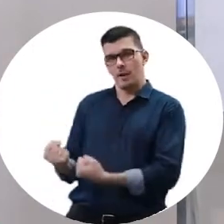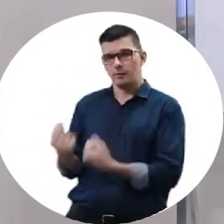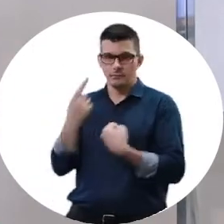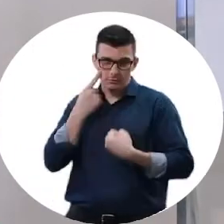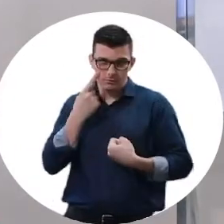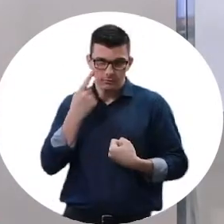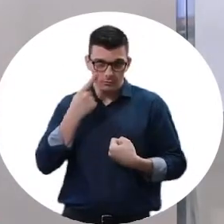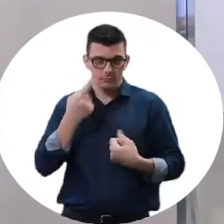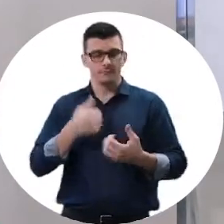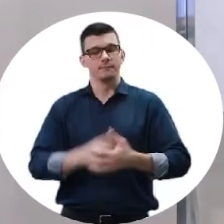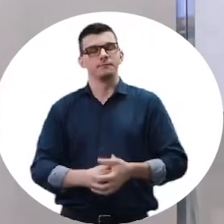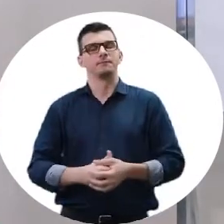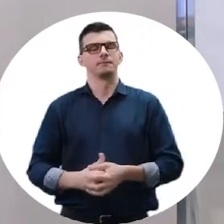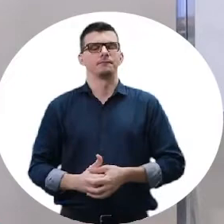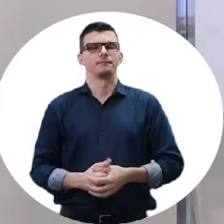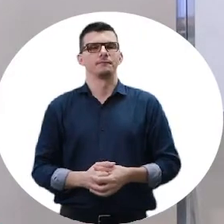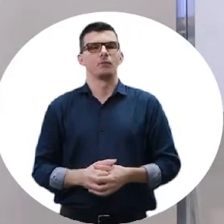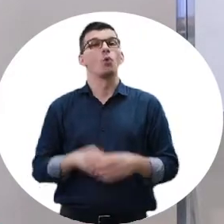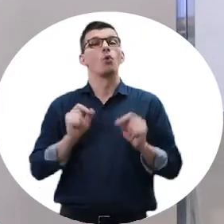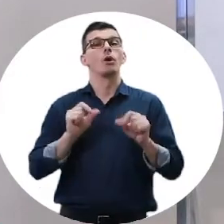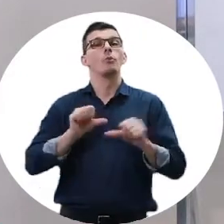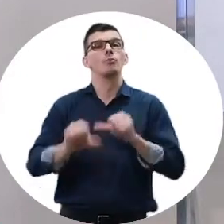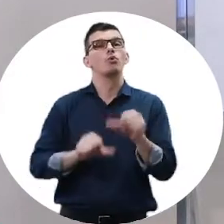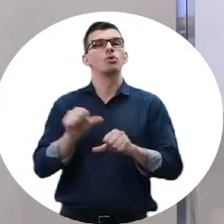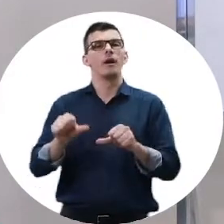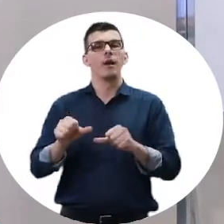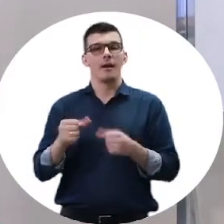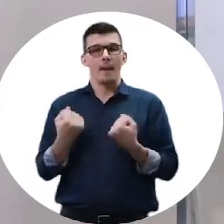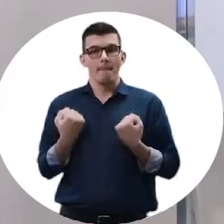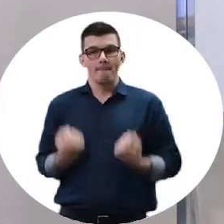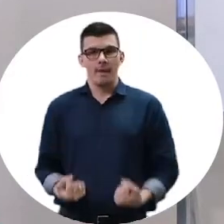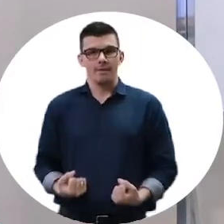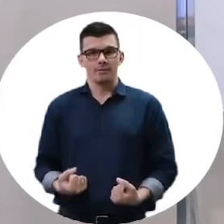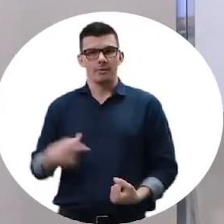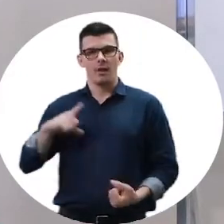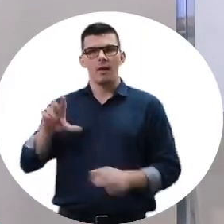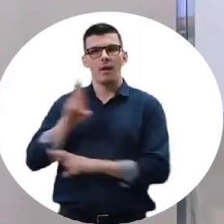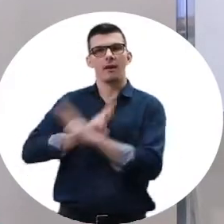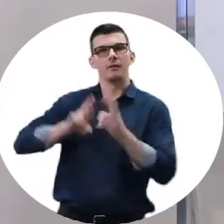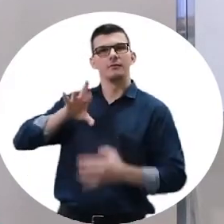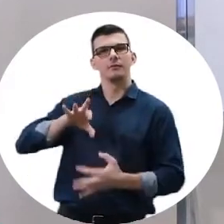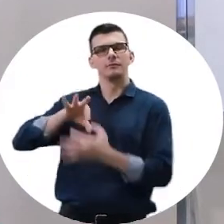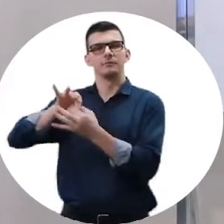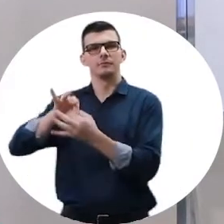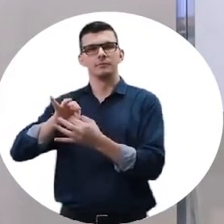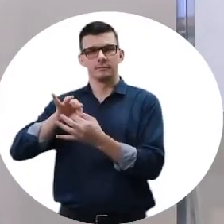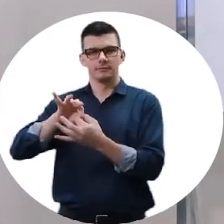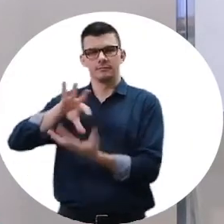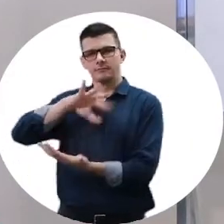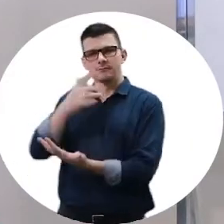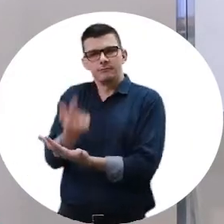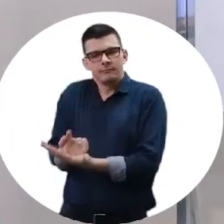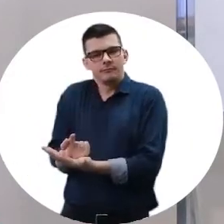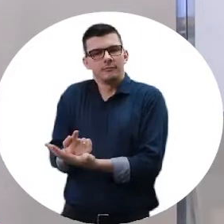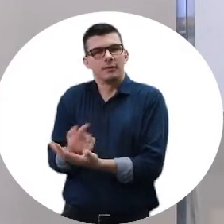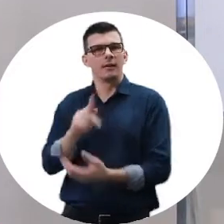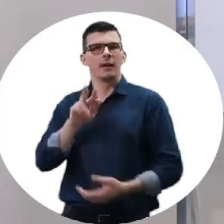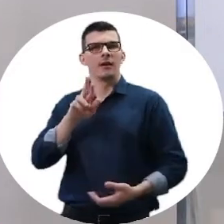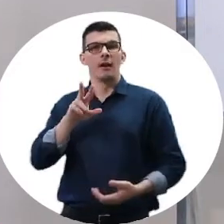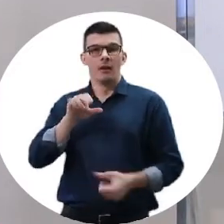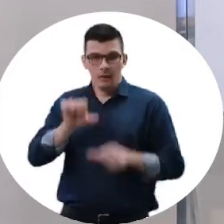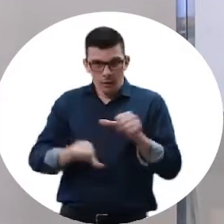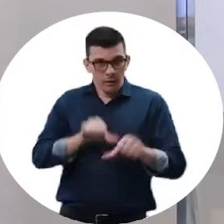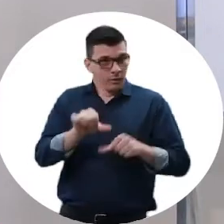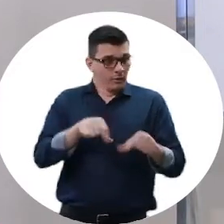qualquer lugar no universo. O que muda é seu peso, porque o peso depende da gravidade. Peso é força.